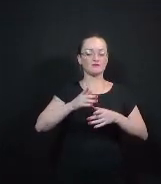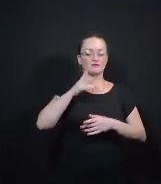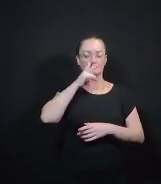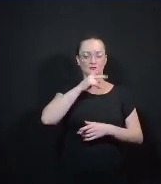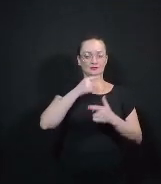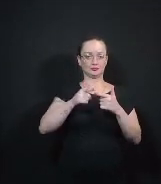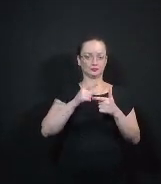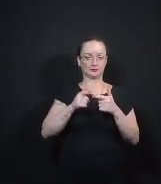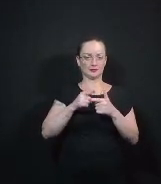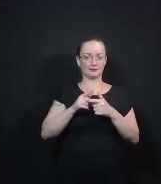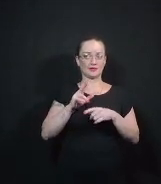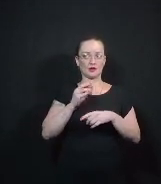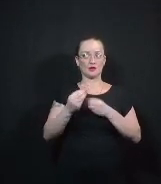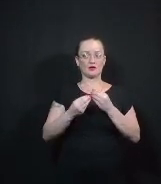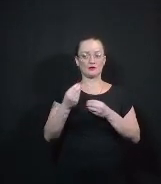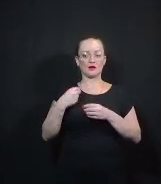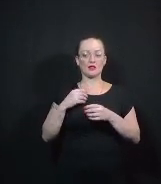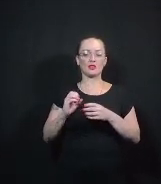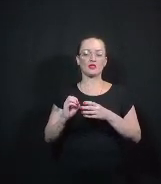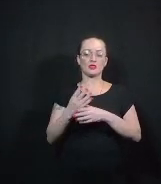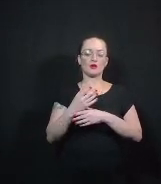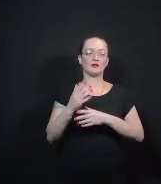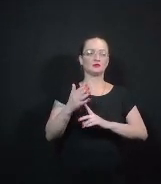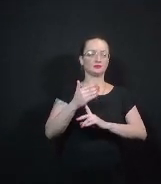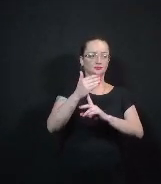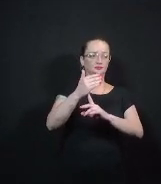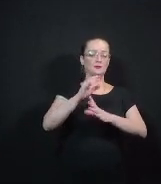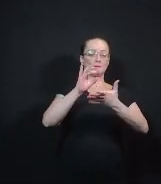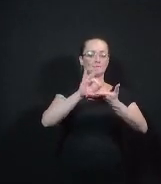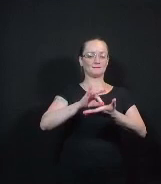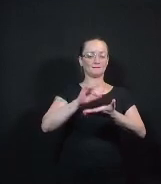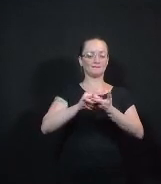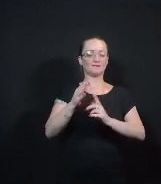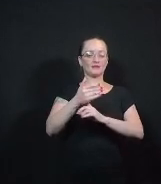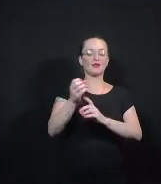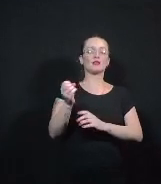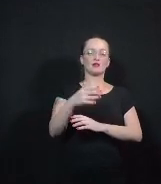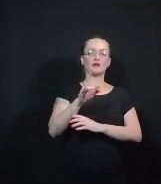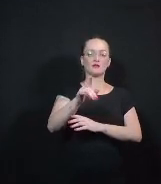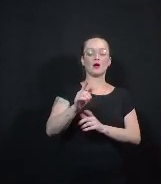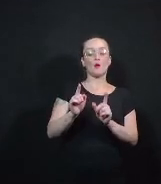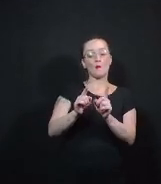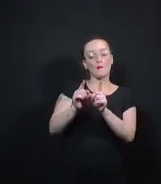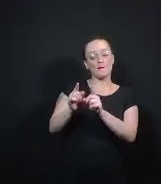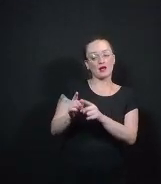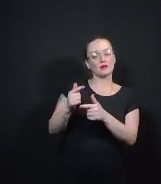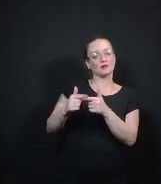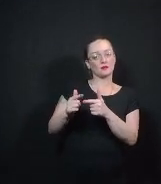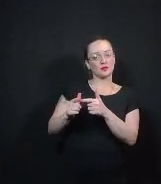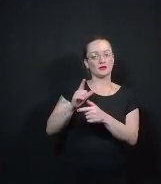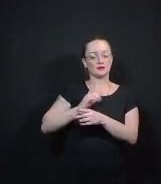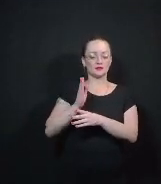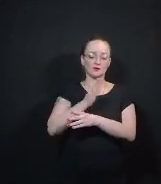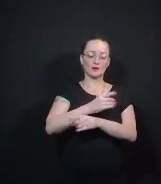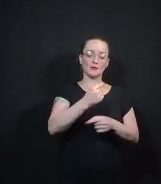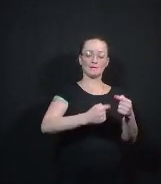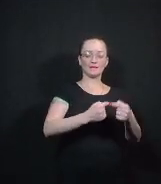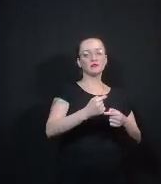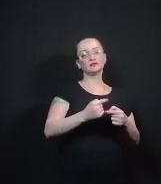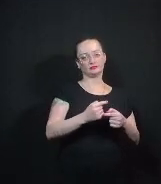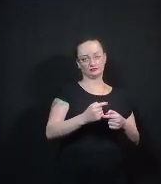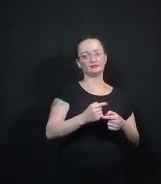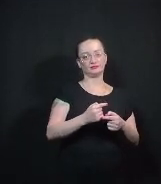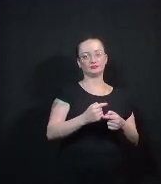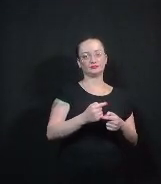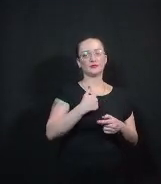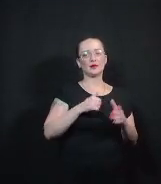como se o problema fosse criado pelas novas tecnologias. De fato, as tecnologias elas são um pedaço desse problema. Mas a gente tem um componente político, né? Não